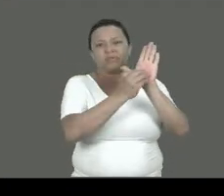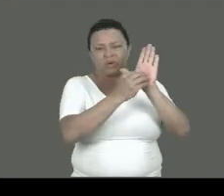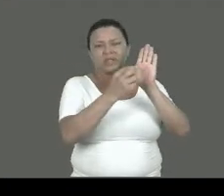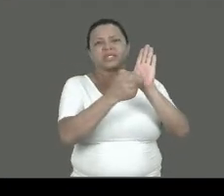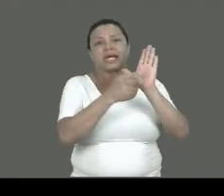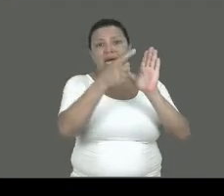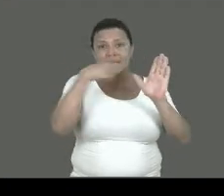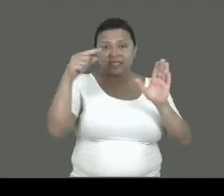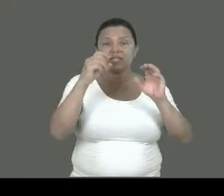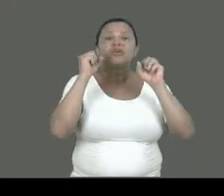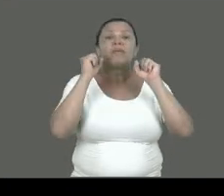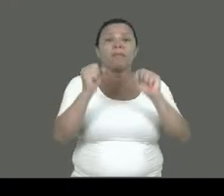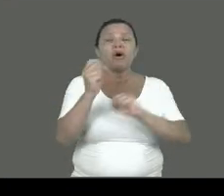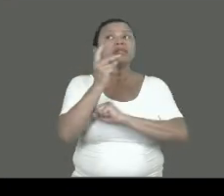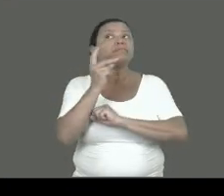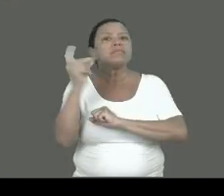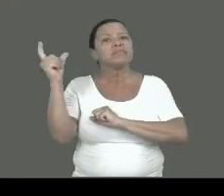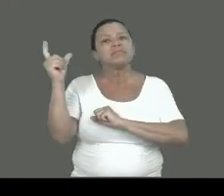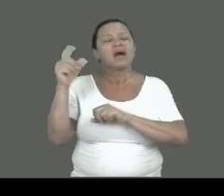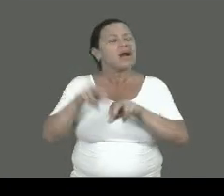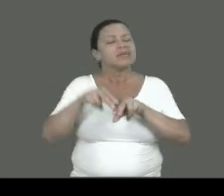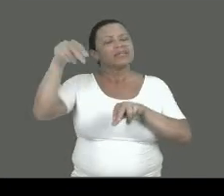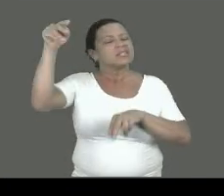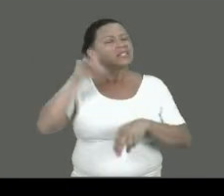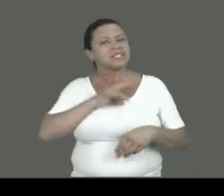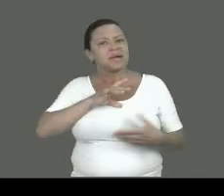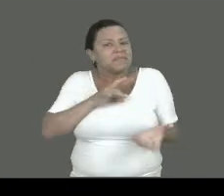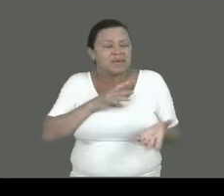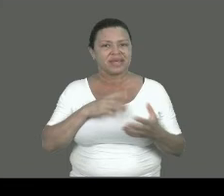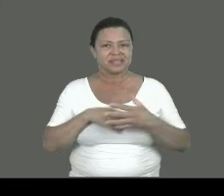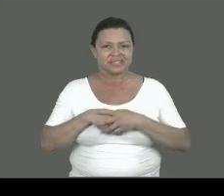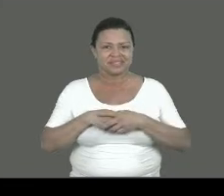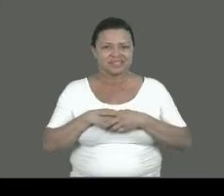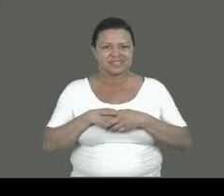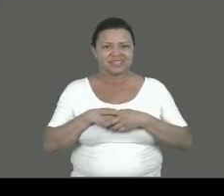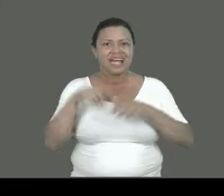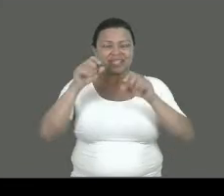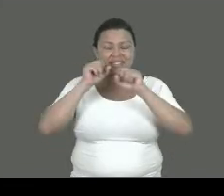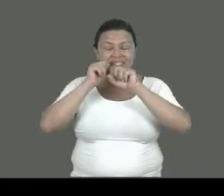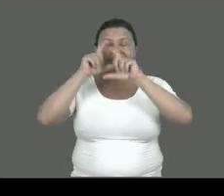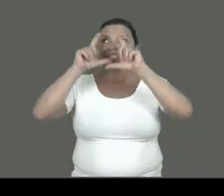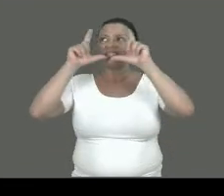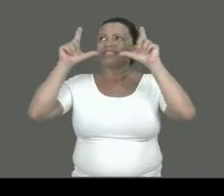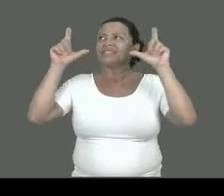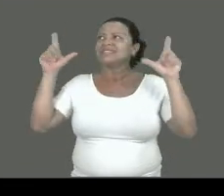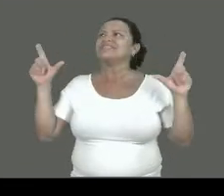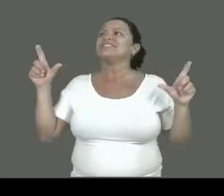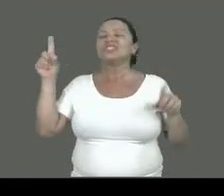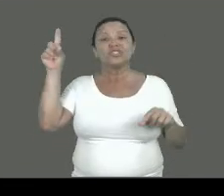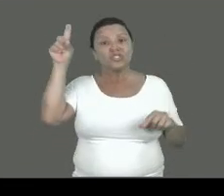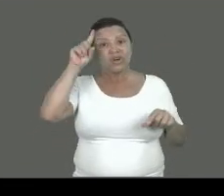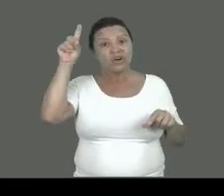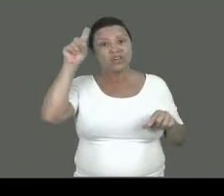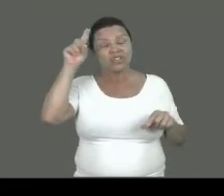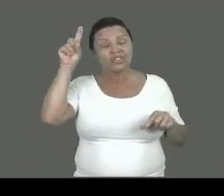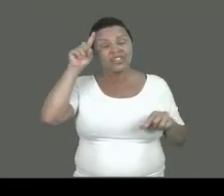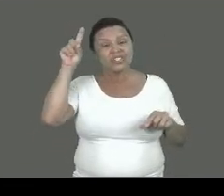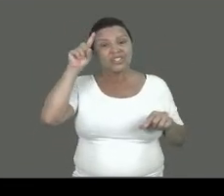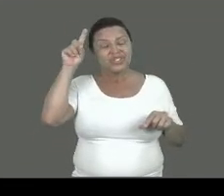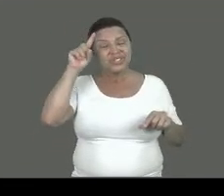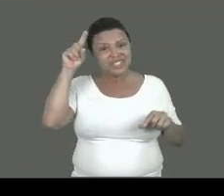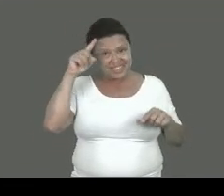gente pode partir sem medo nenhum, que a gente vai despertar como fazemos todas as